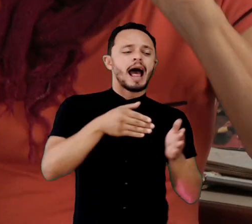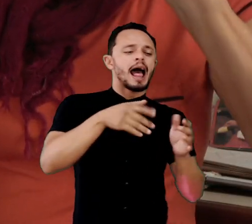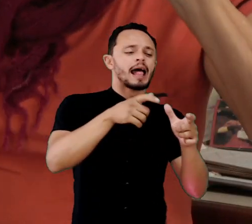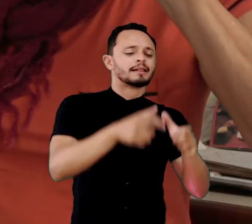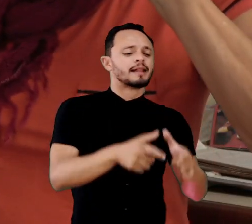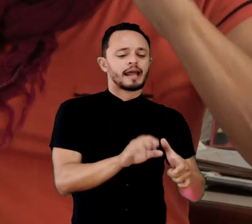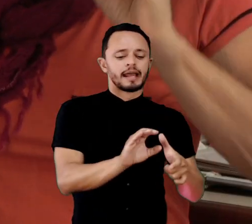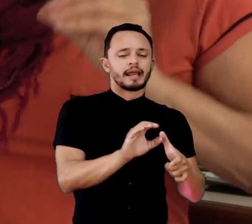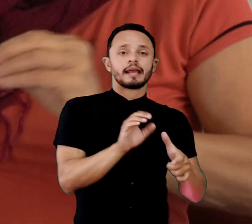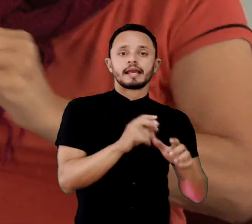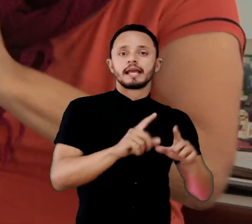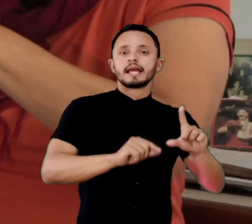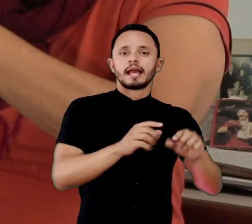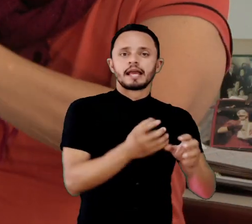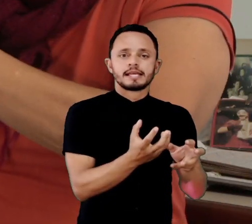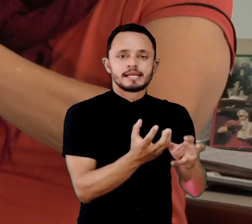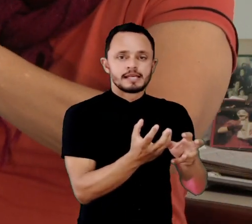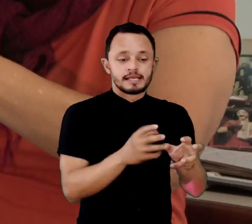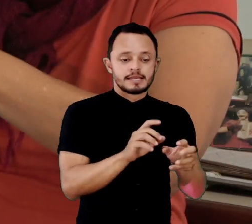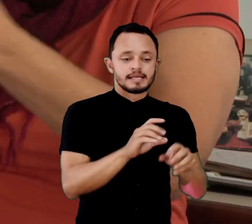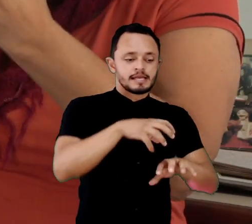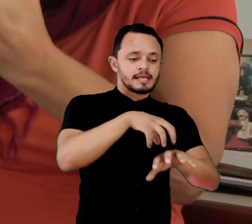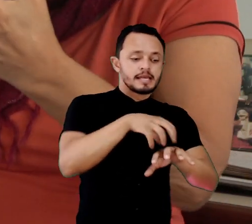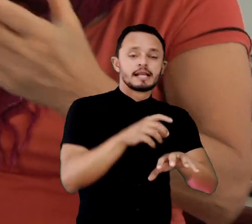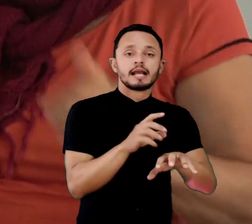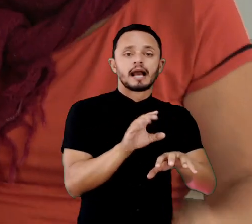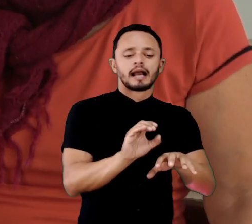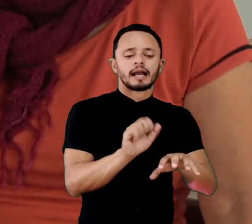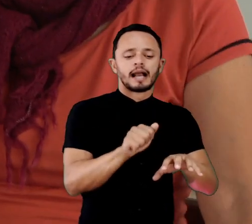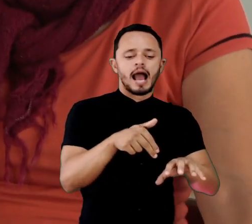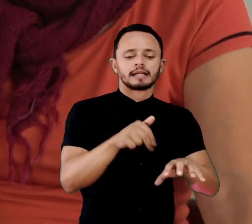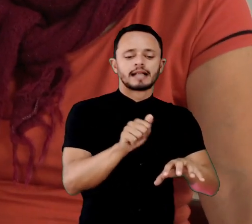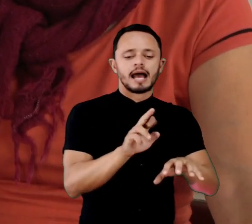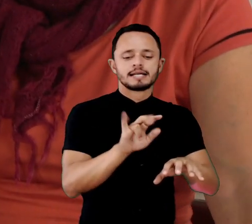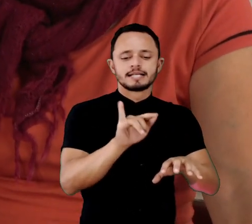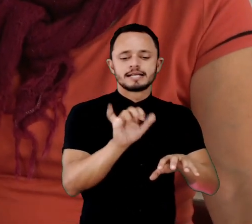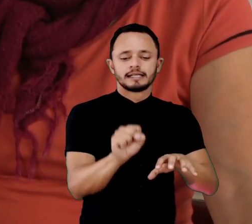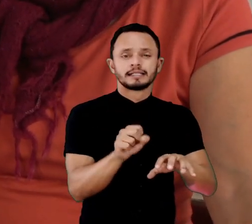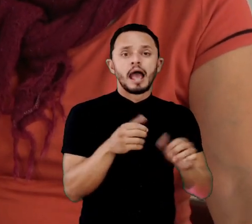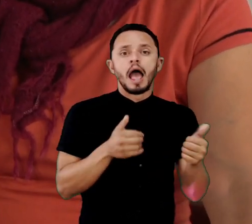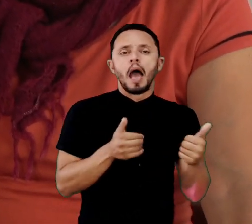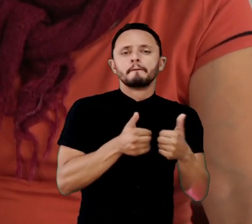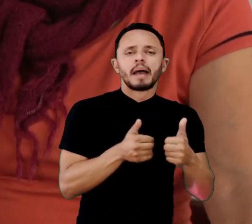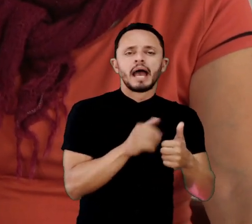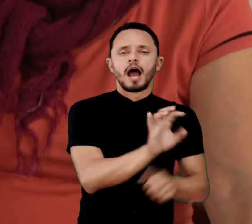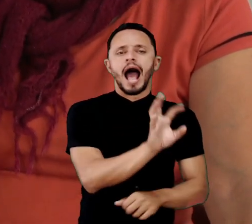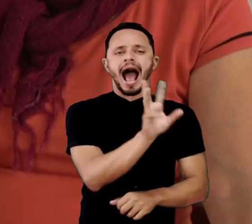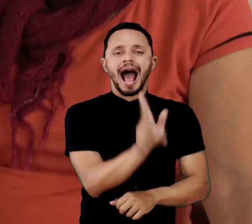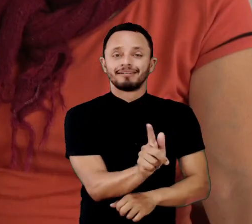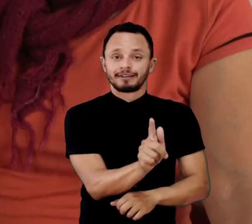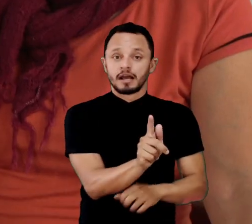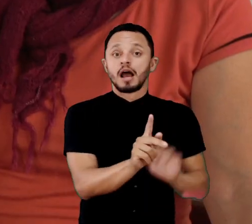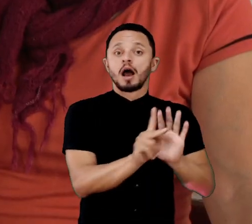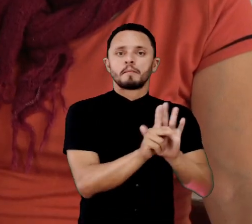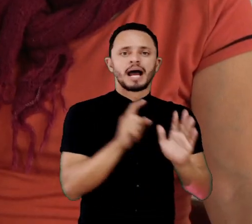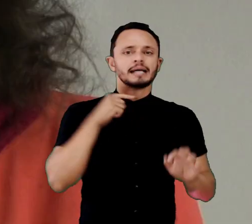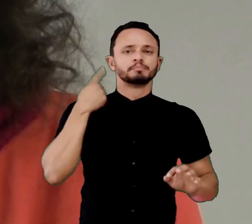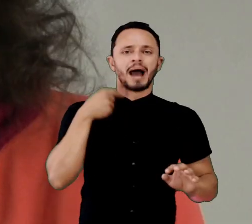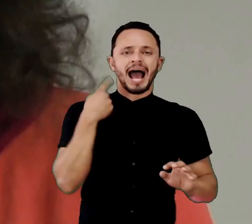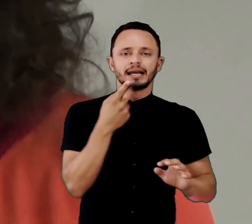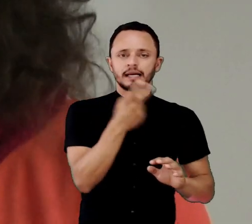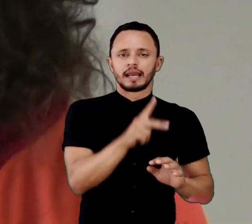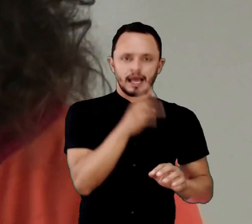Ilhas Canárias, que é um território lá perto da África, né, mas que pertence à Espanha,